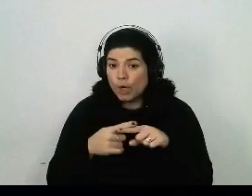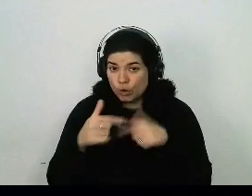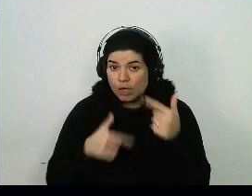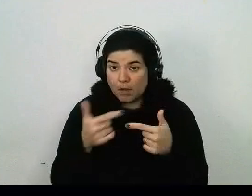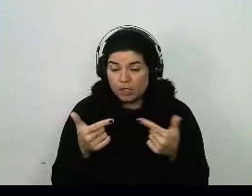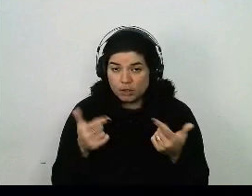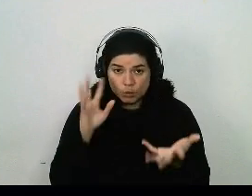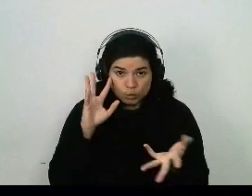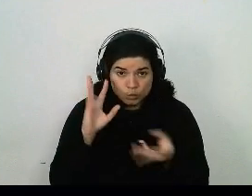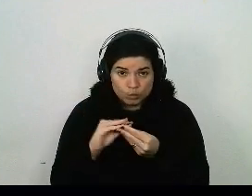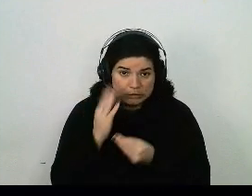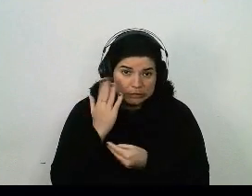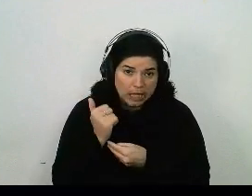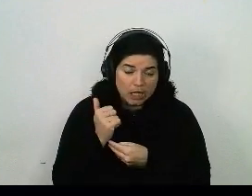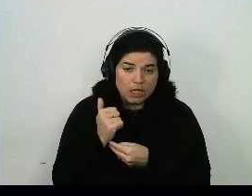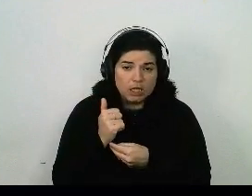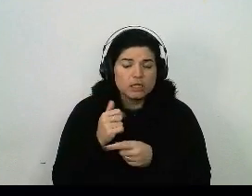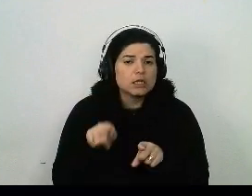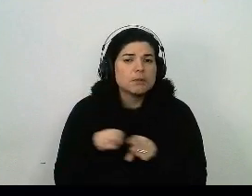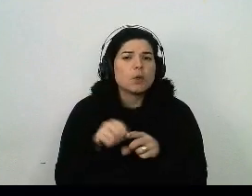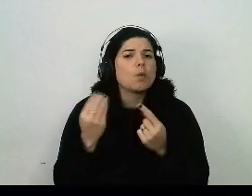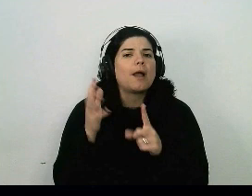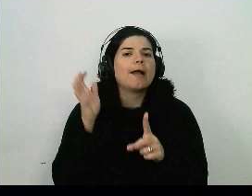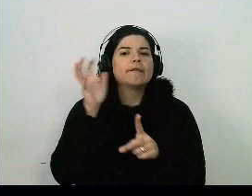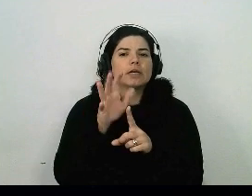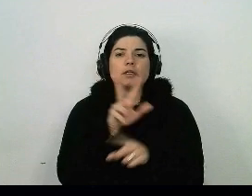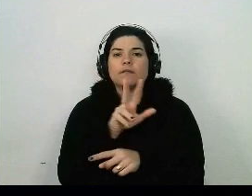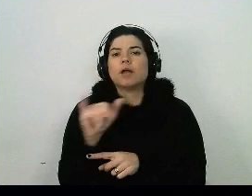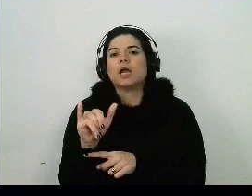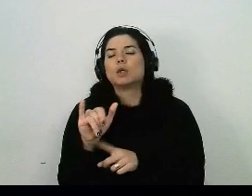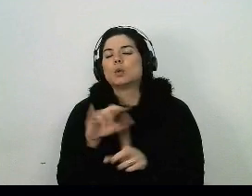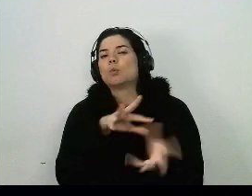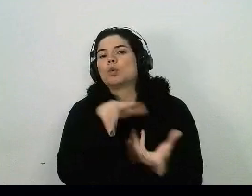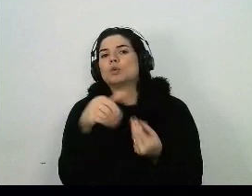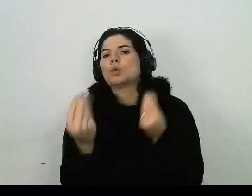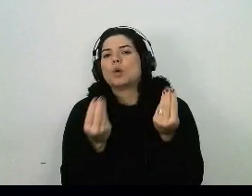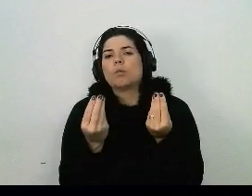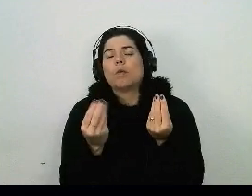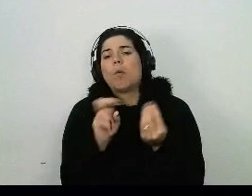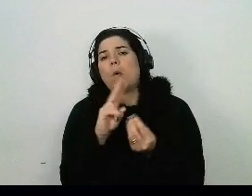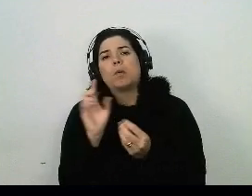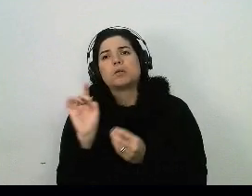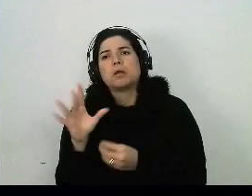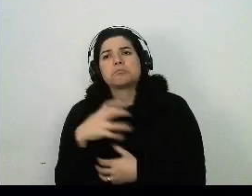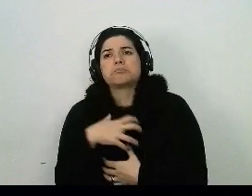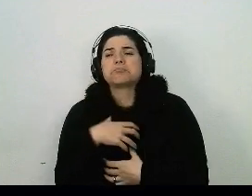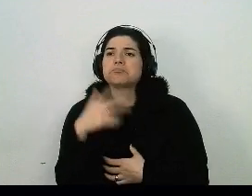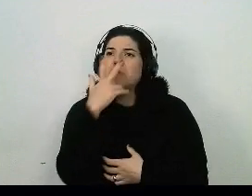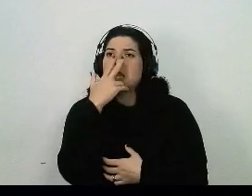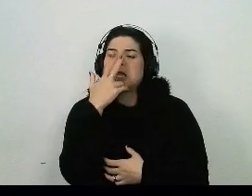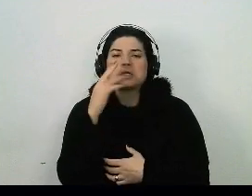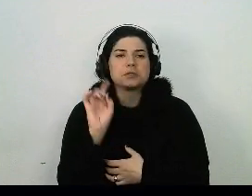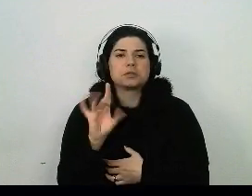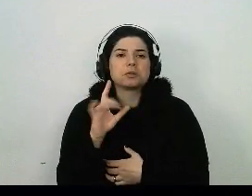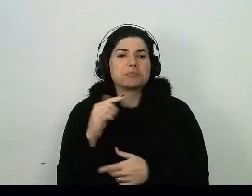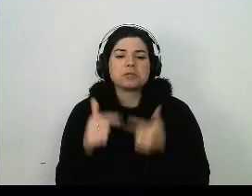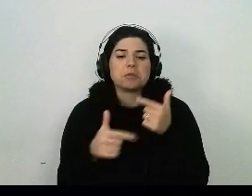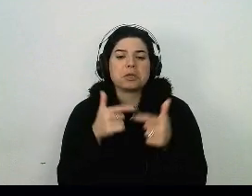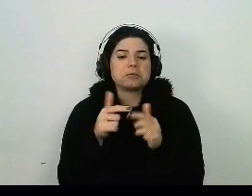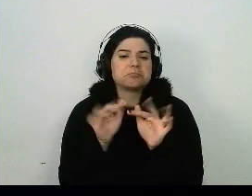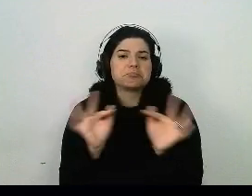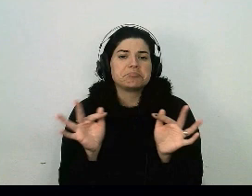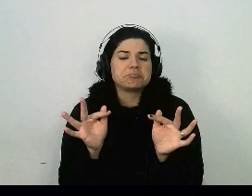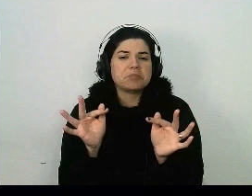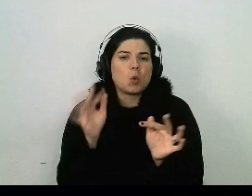o impacto que isso vai causar no mundo eu tô simplesmente com aquela sensação de estar batendo o carimbo todo dia quando a gente